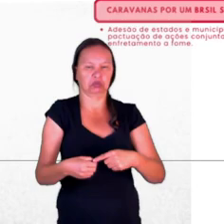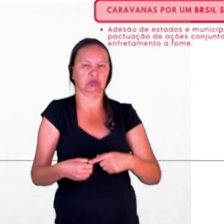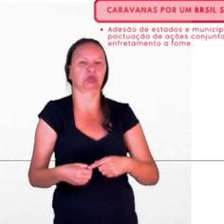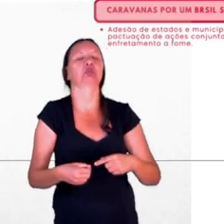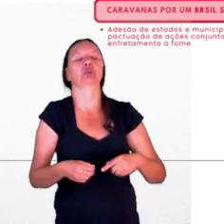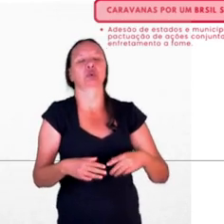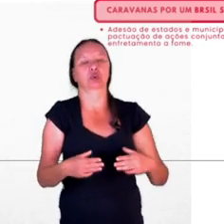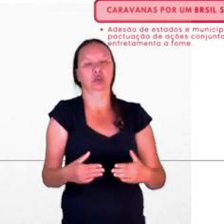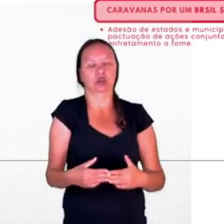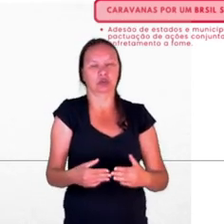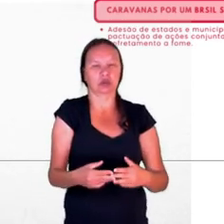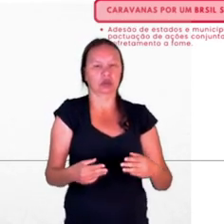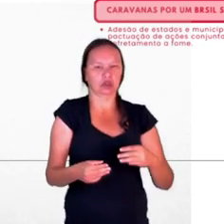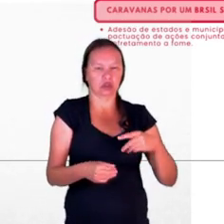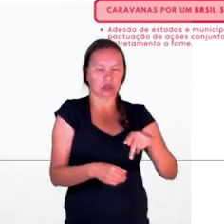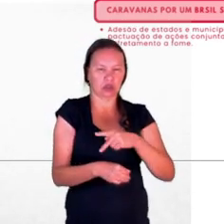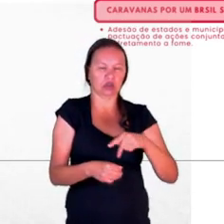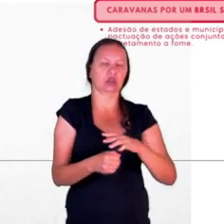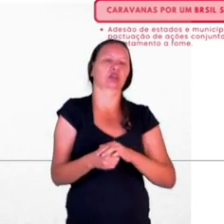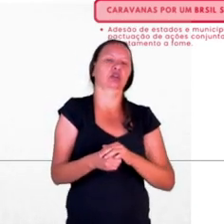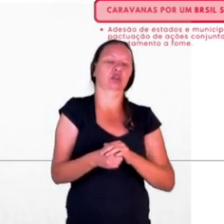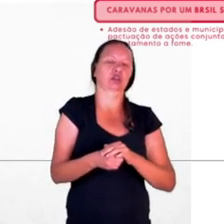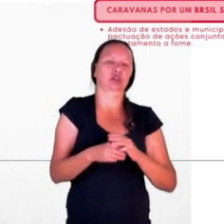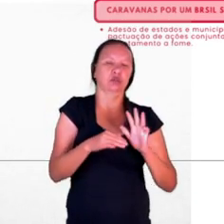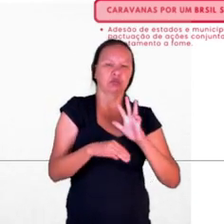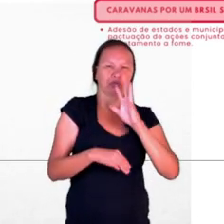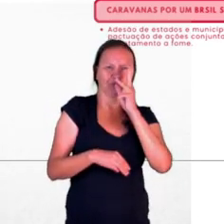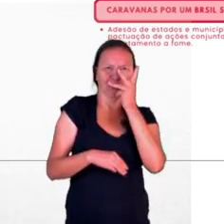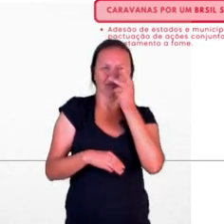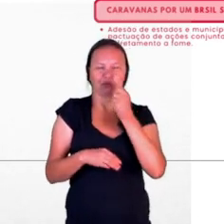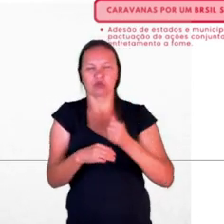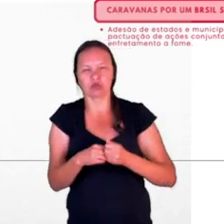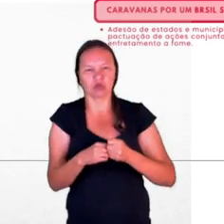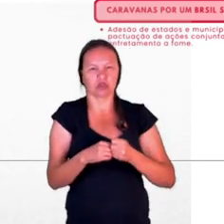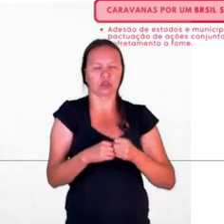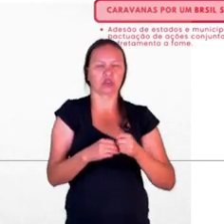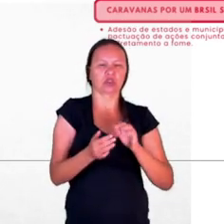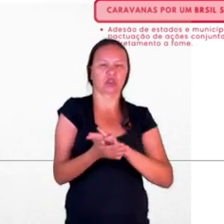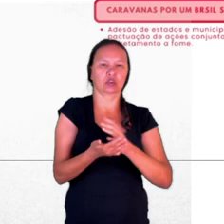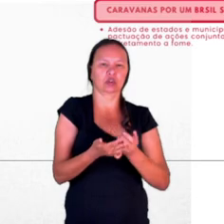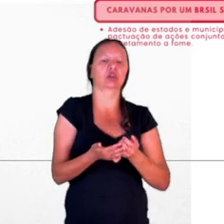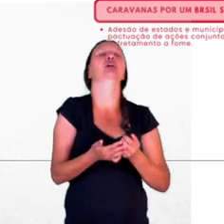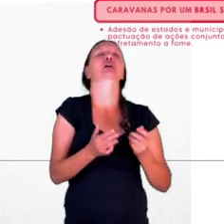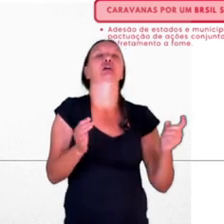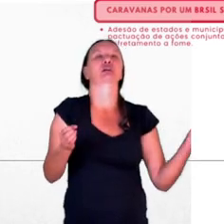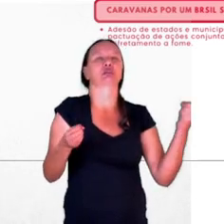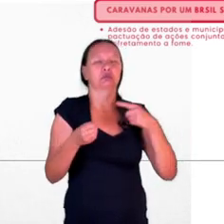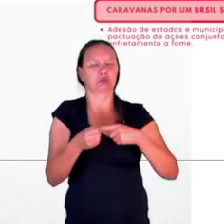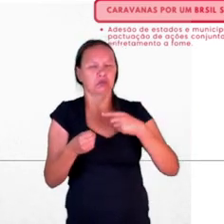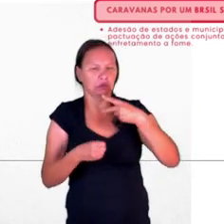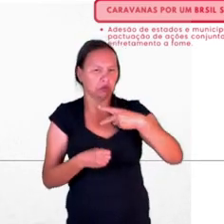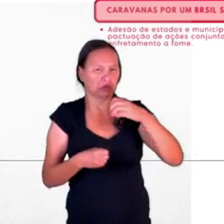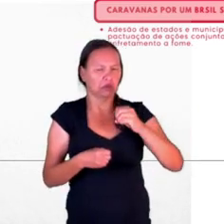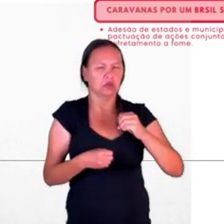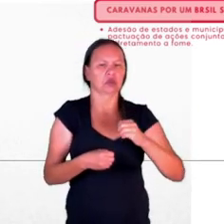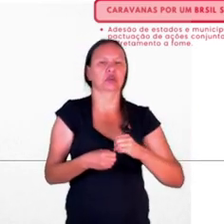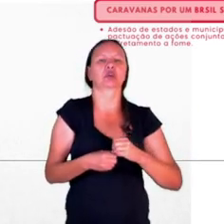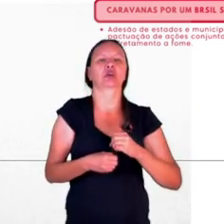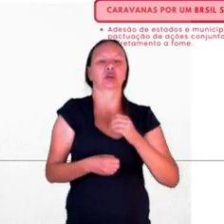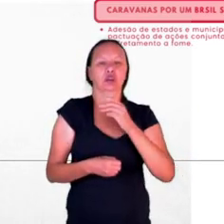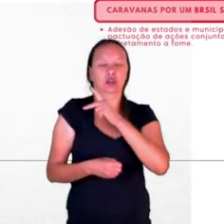tratativas internacionais como a conferência do clima a própria reunião do G20 que se aproxima e que terá a presidência do